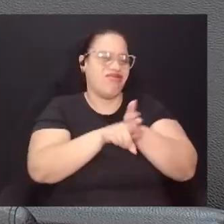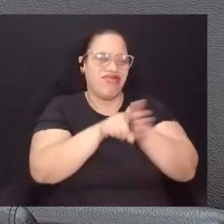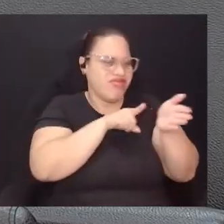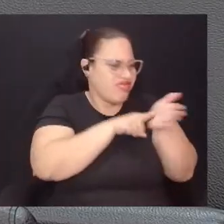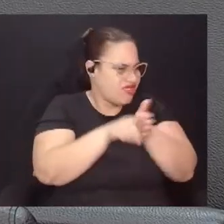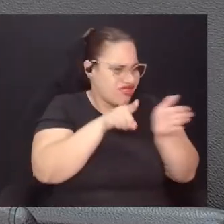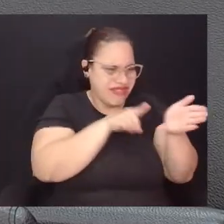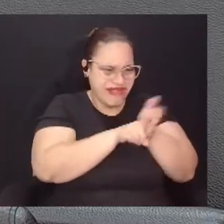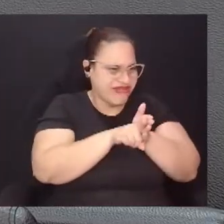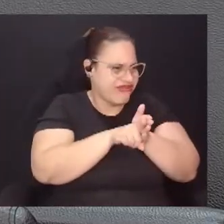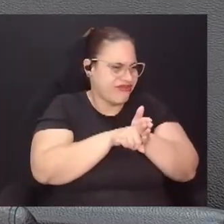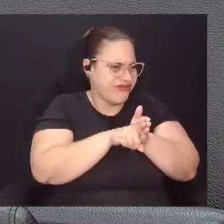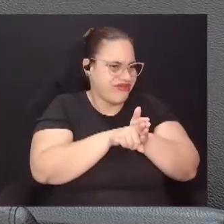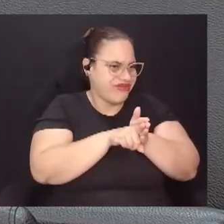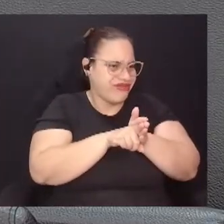que são